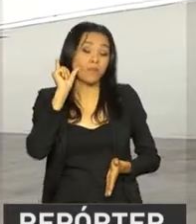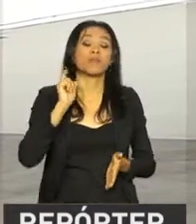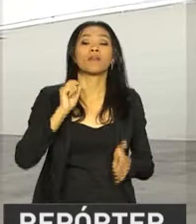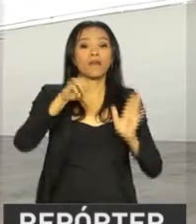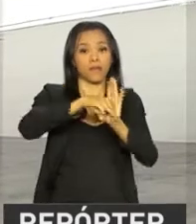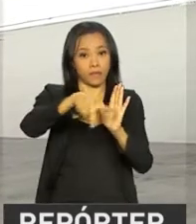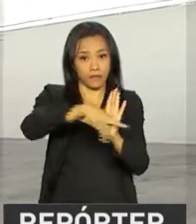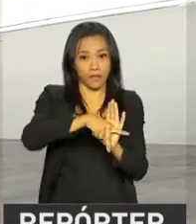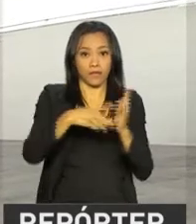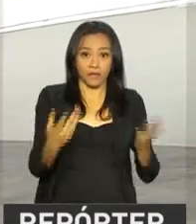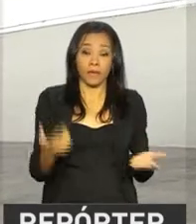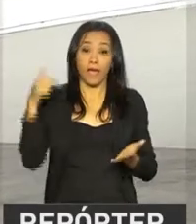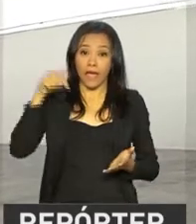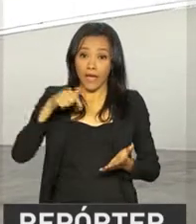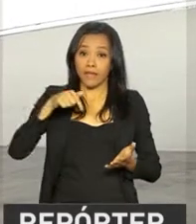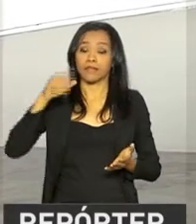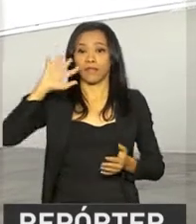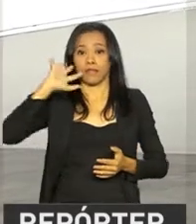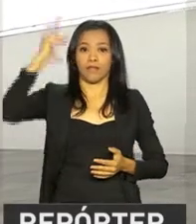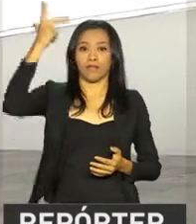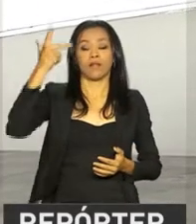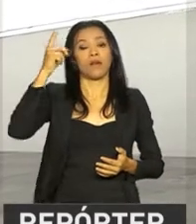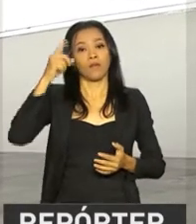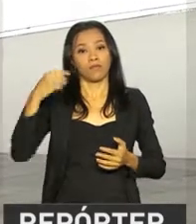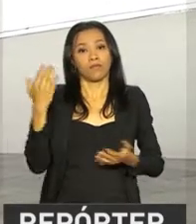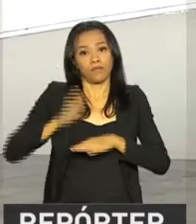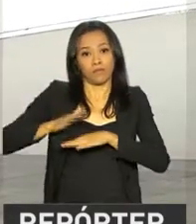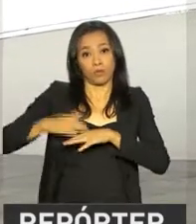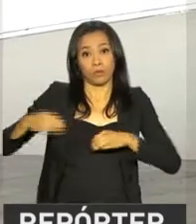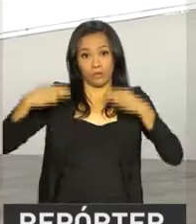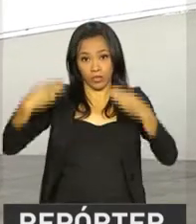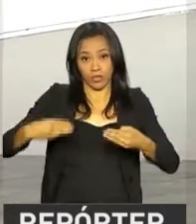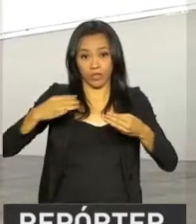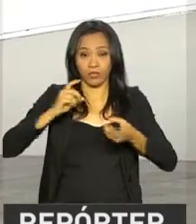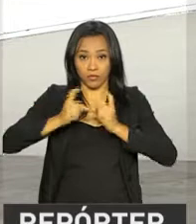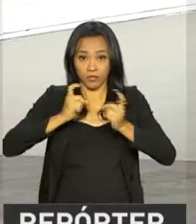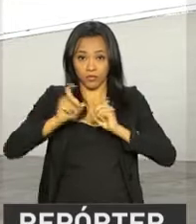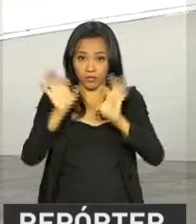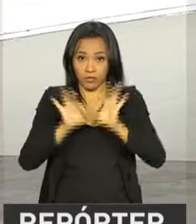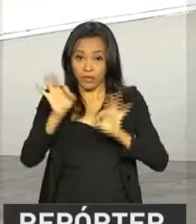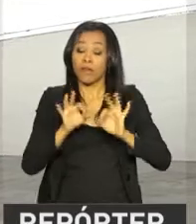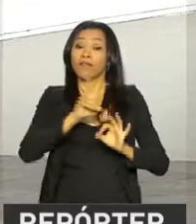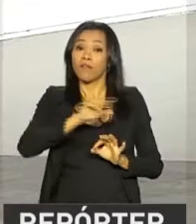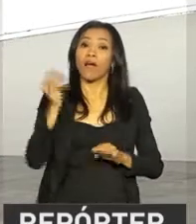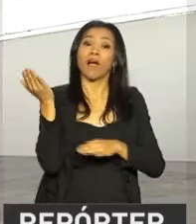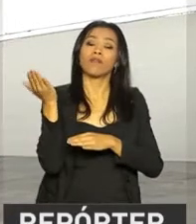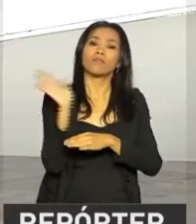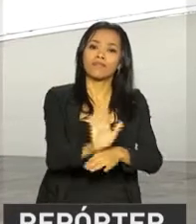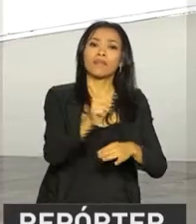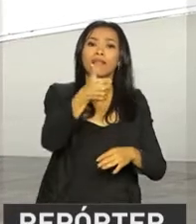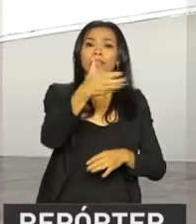decisão, segundo o Ministério do Planejamento, pode beneficiar aí cerca de 10 milhões e 900 mil